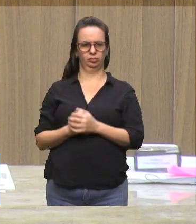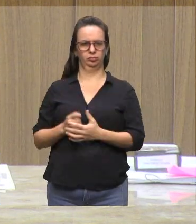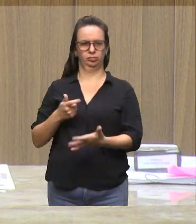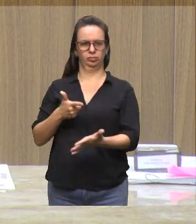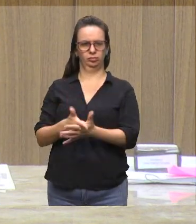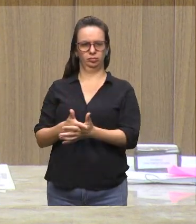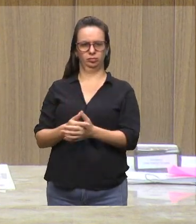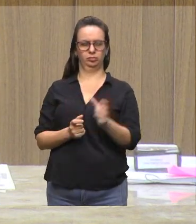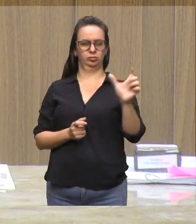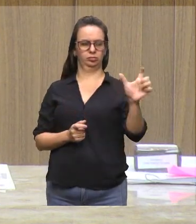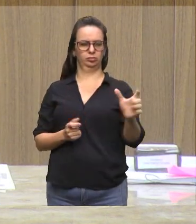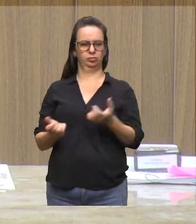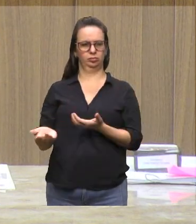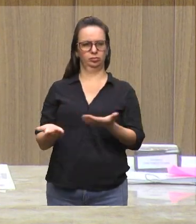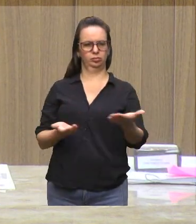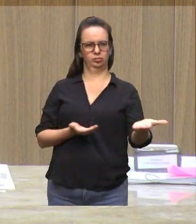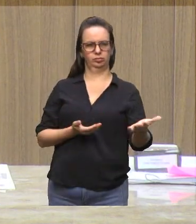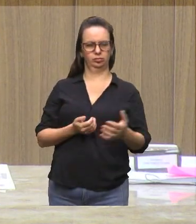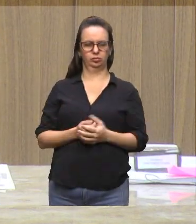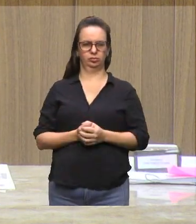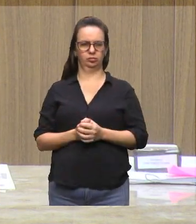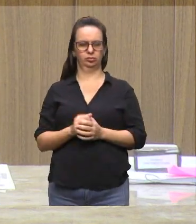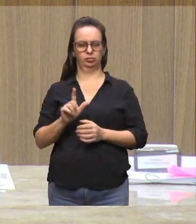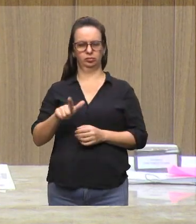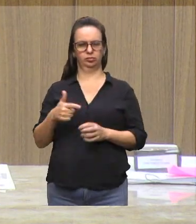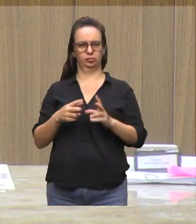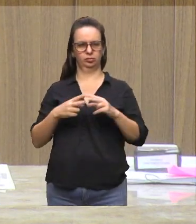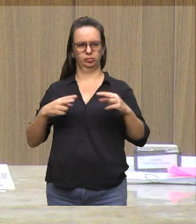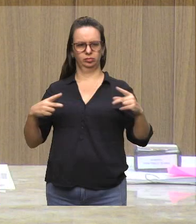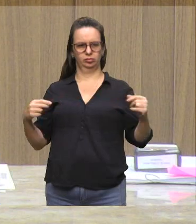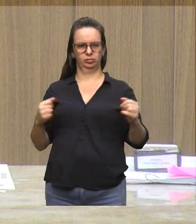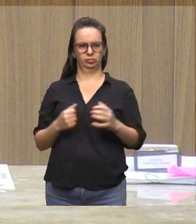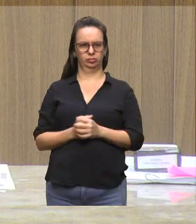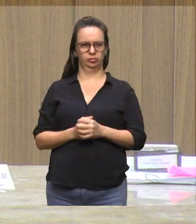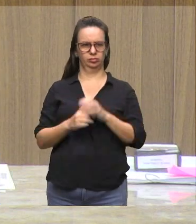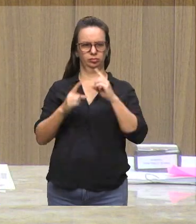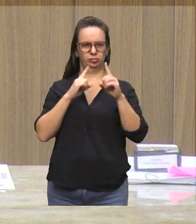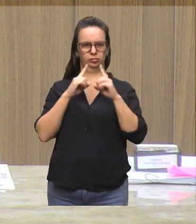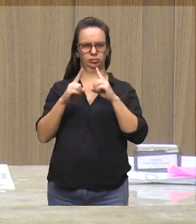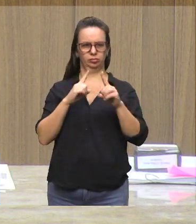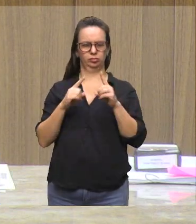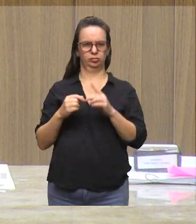que especifica e das outras providências. Em discussão,